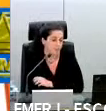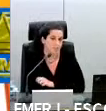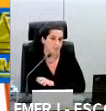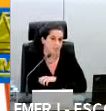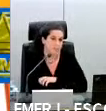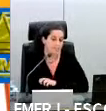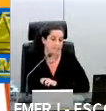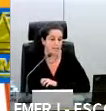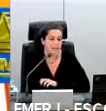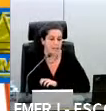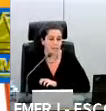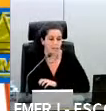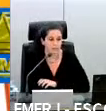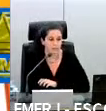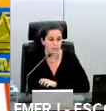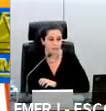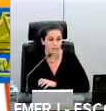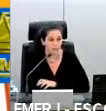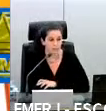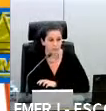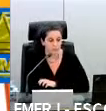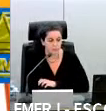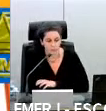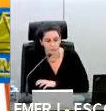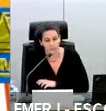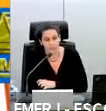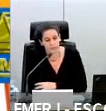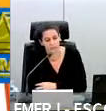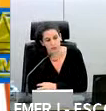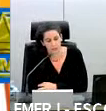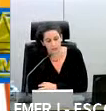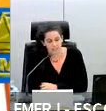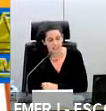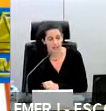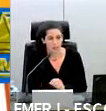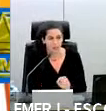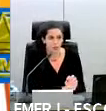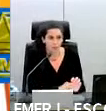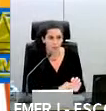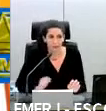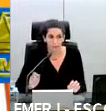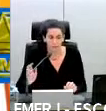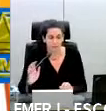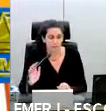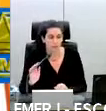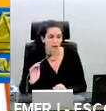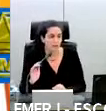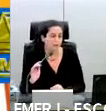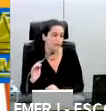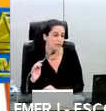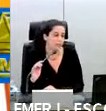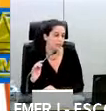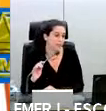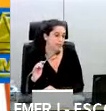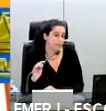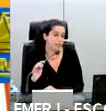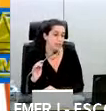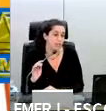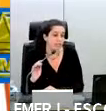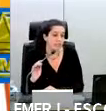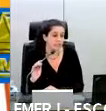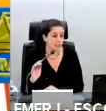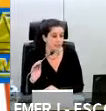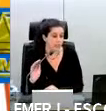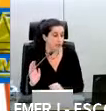foi muito interessante pensar ela, porque a gente saiu um pouco dos processos e da fonte documental processual e